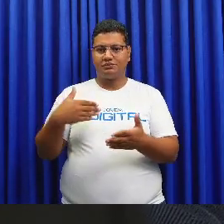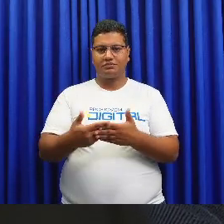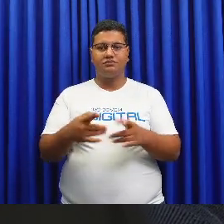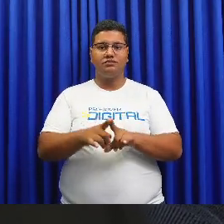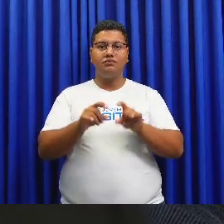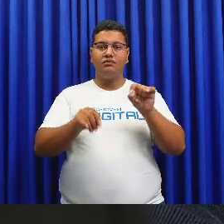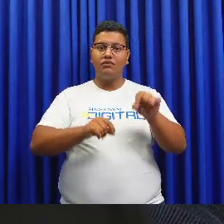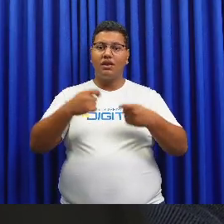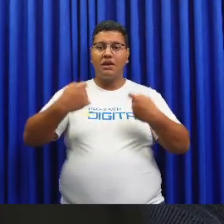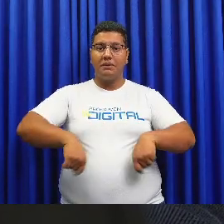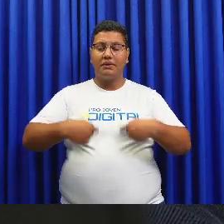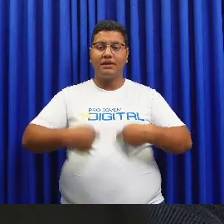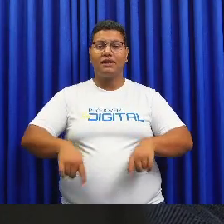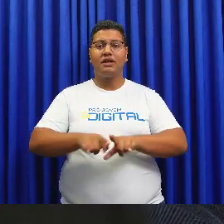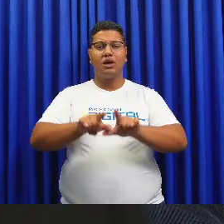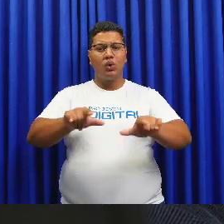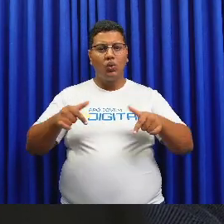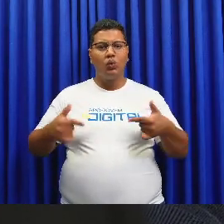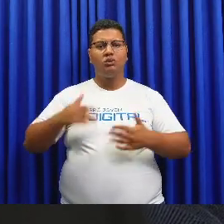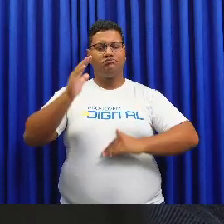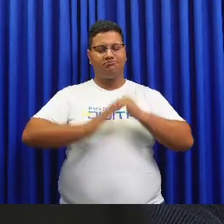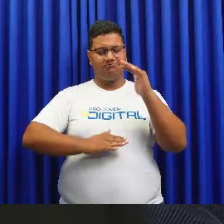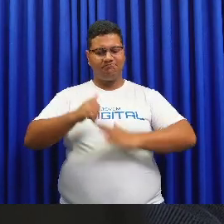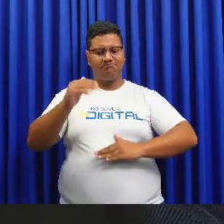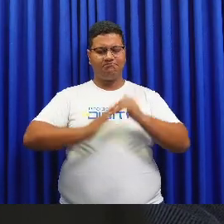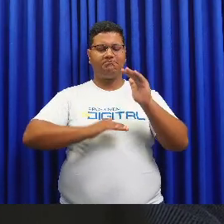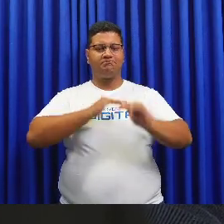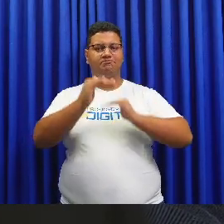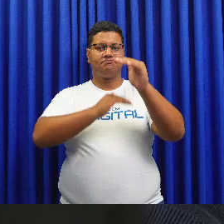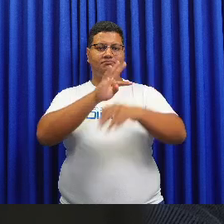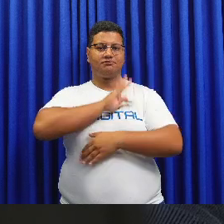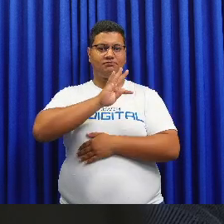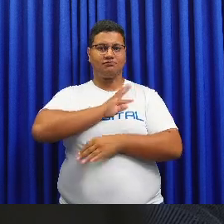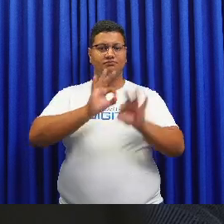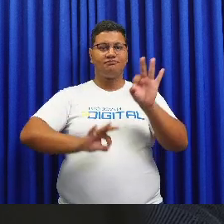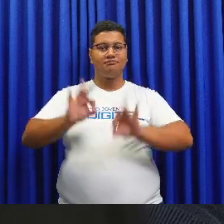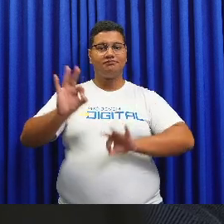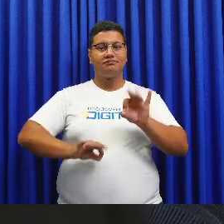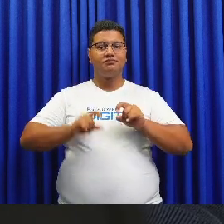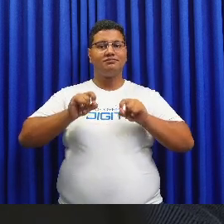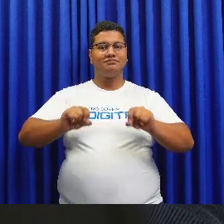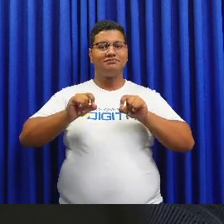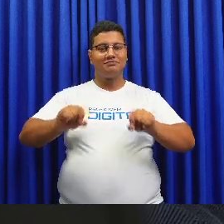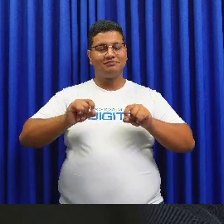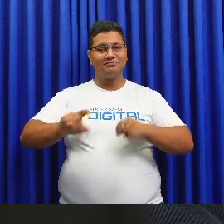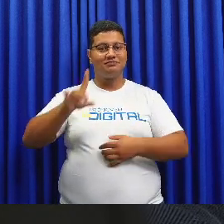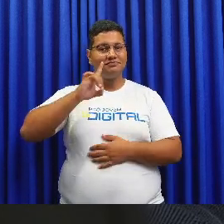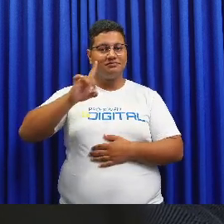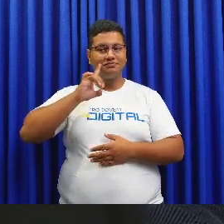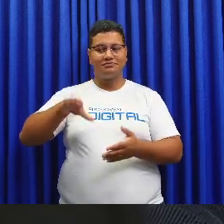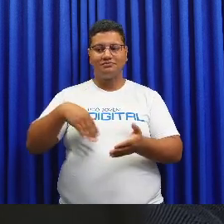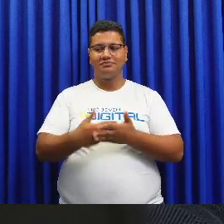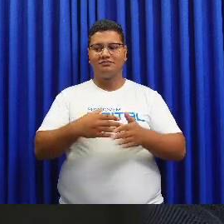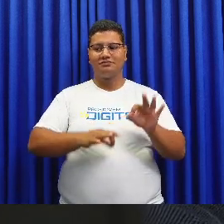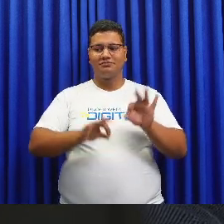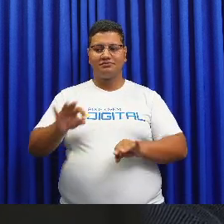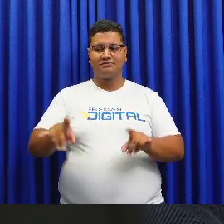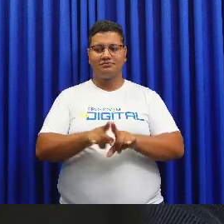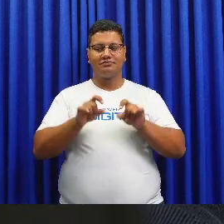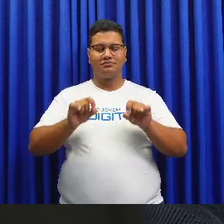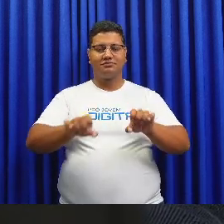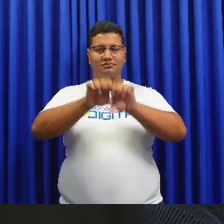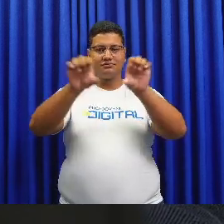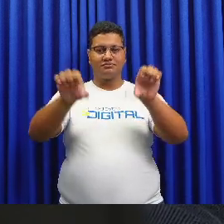é que você precisa desenvolver técnicas de organizar ali o seu dia a dia, organizar